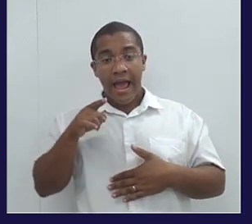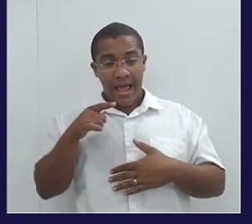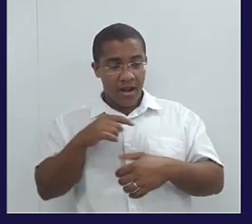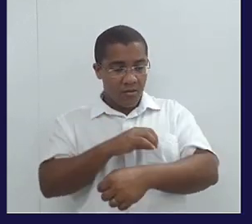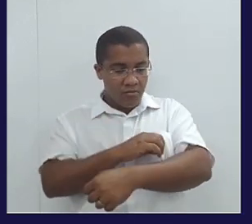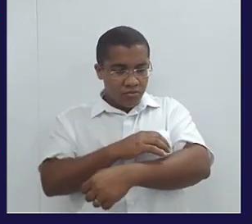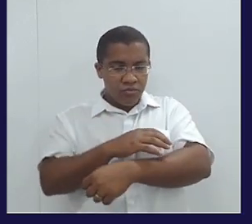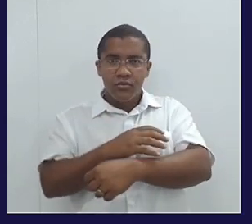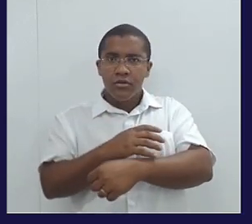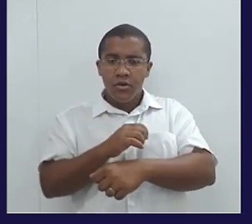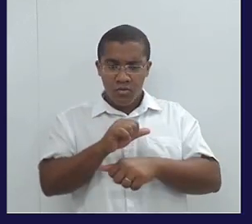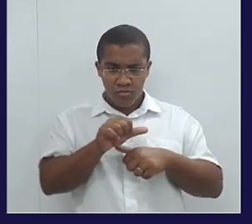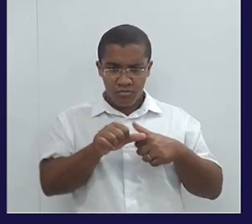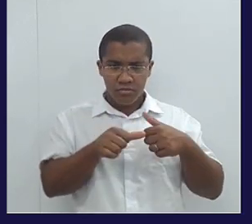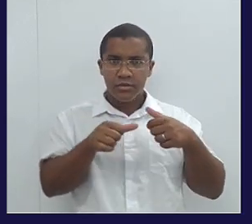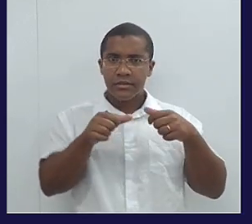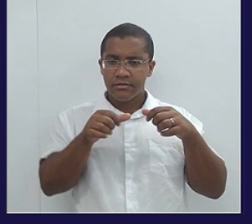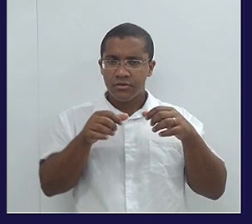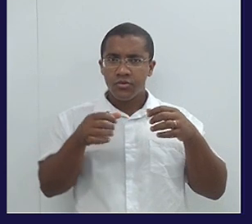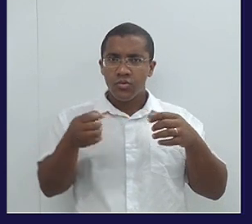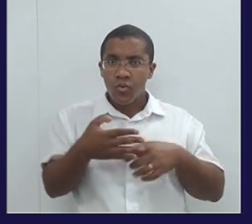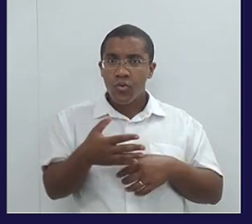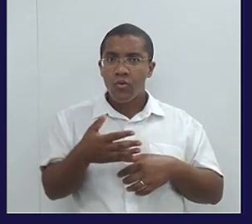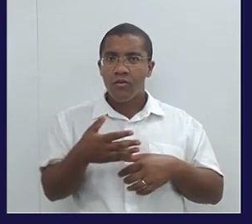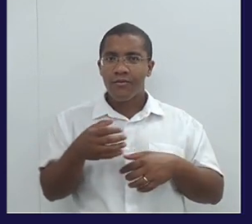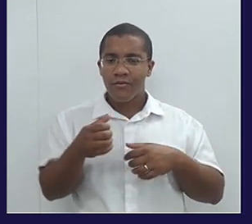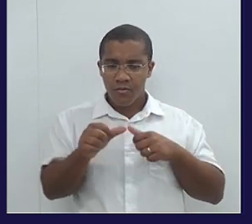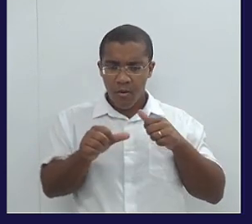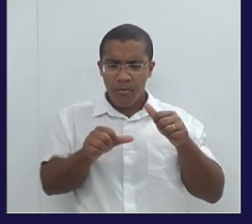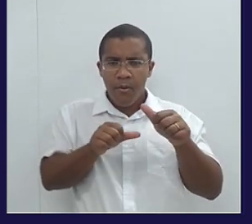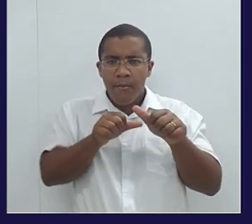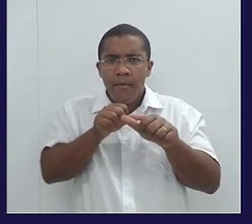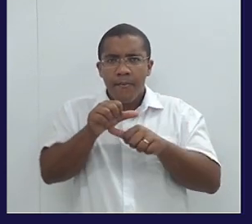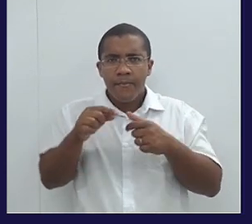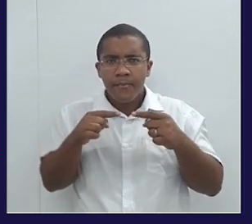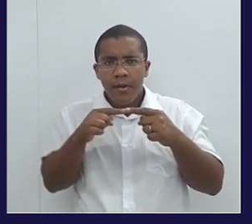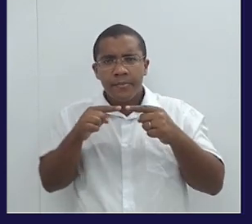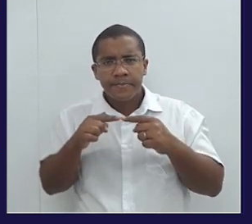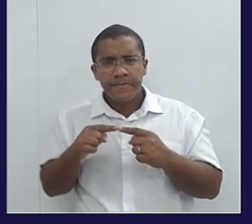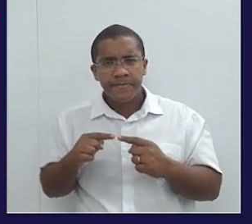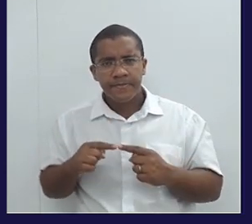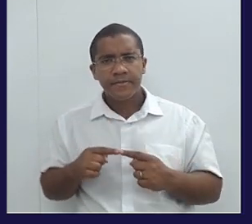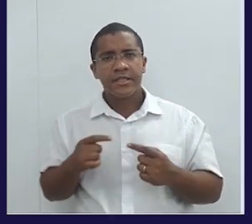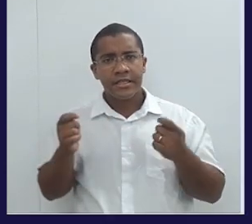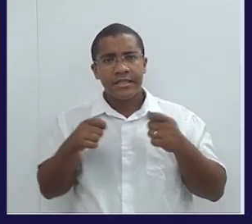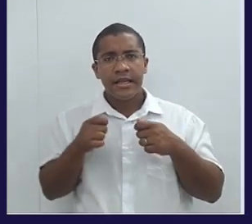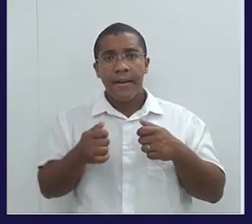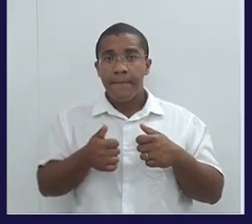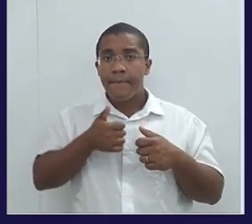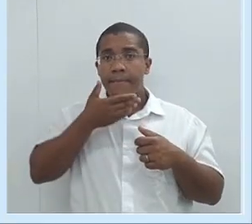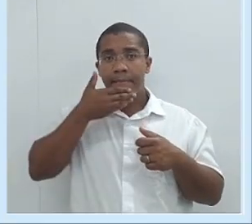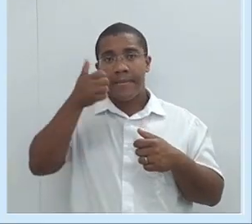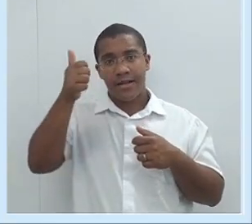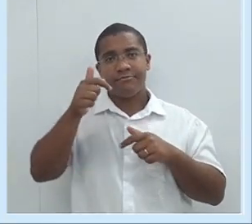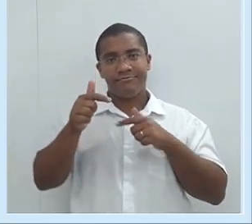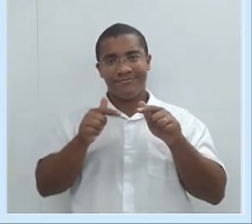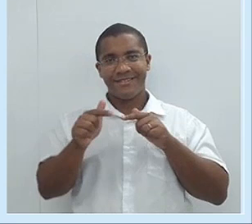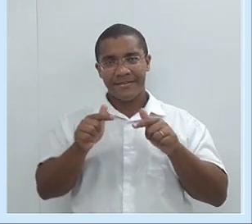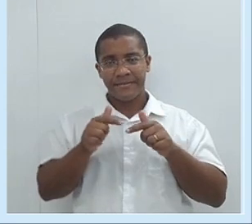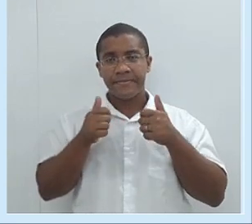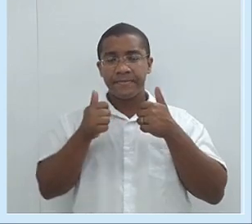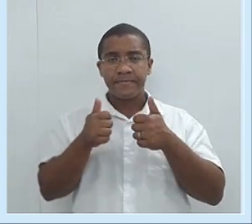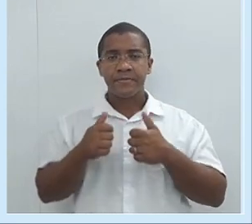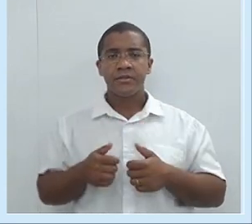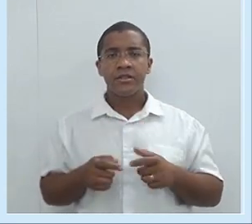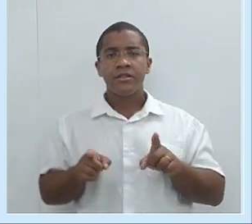mais resistente. E assim, todos os sistemas eles vão se adaptando e trabalhando melhor.